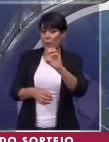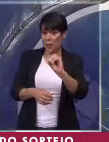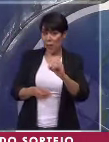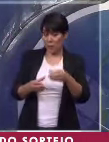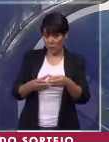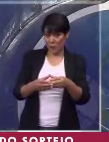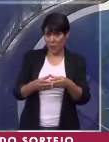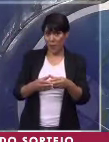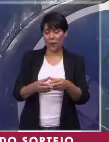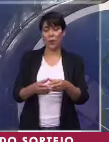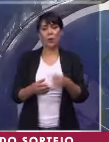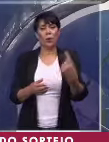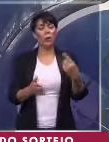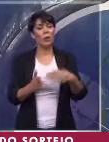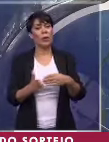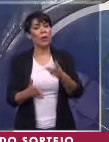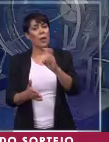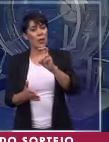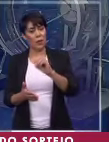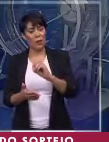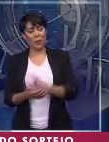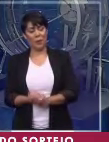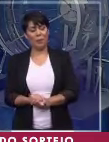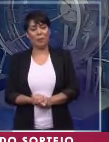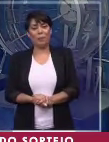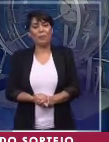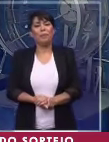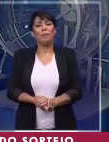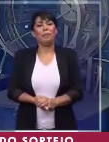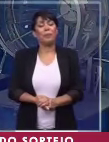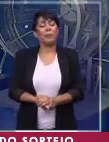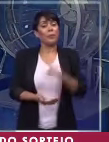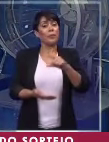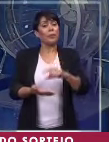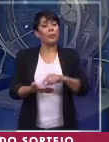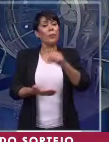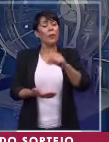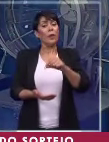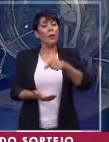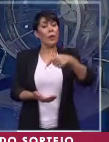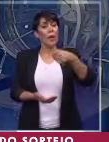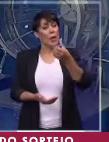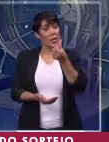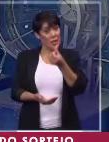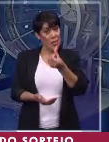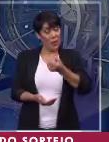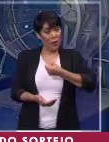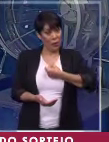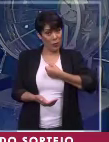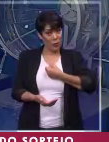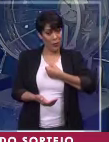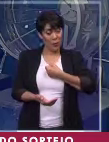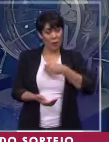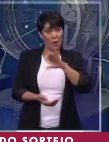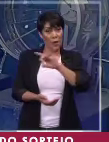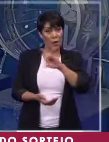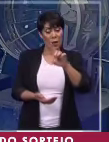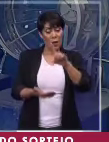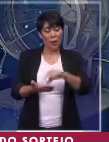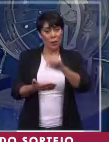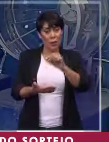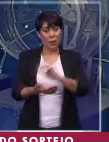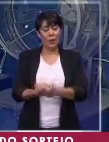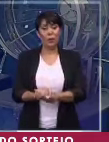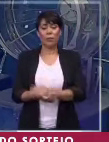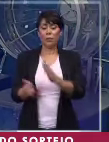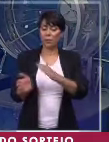50 bolas numeradas de 01 a 50. Serão sorteados seis números em cada um dos